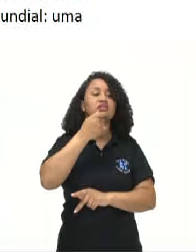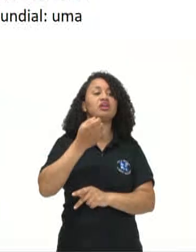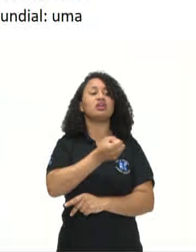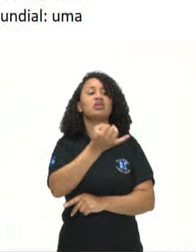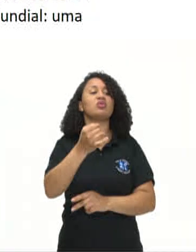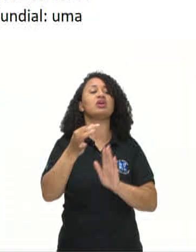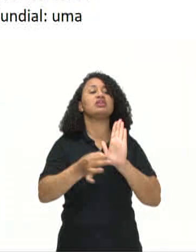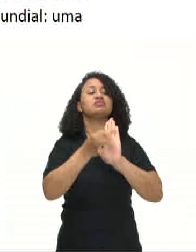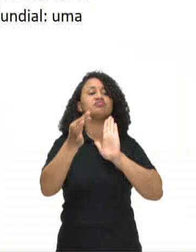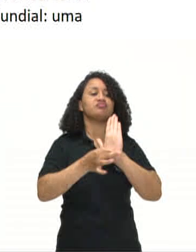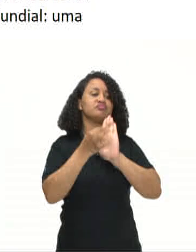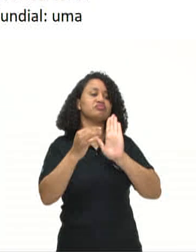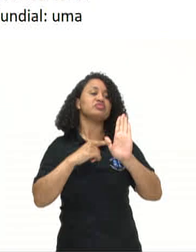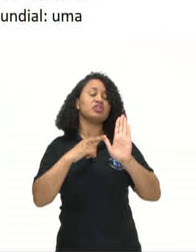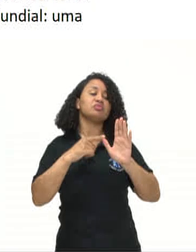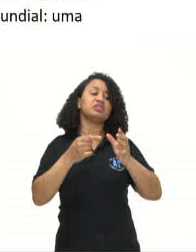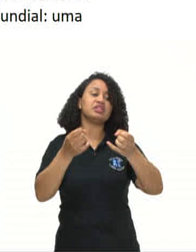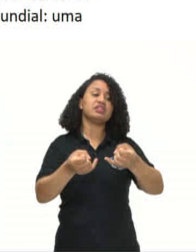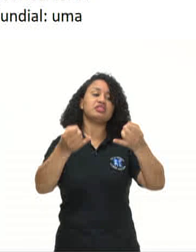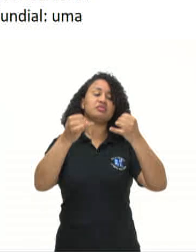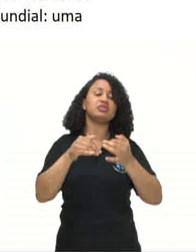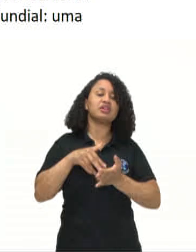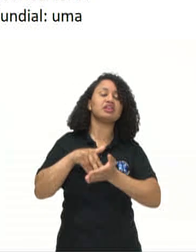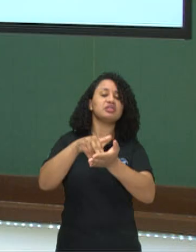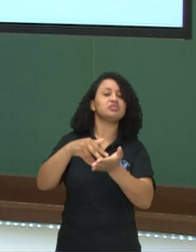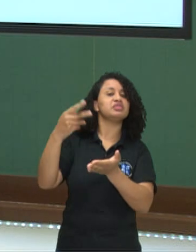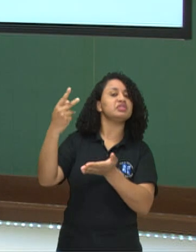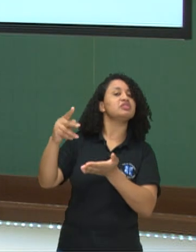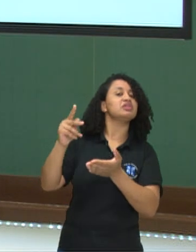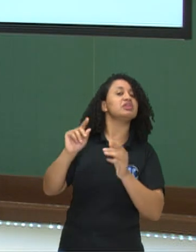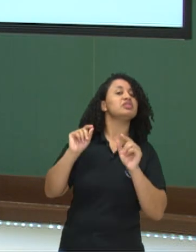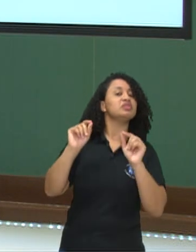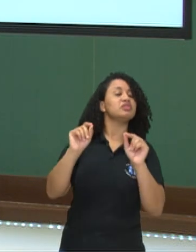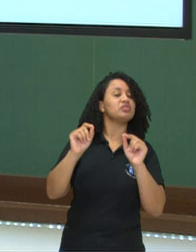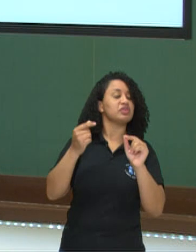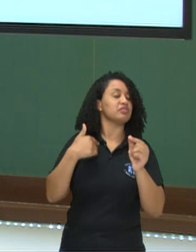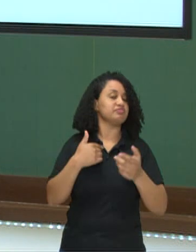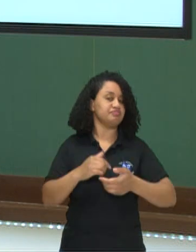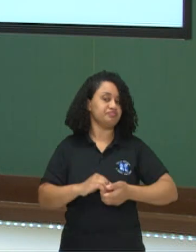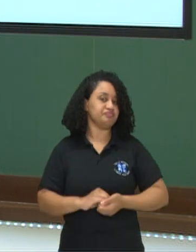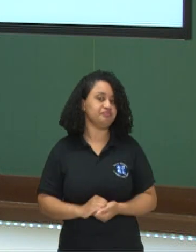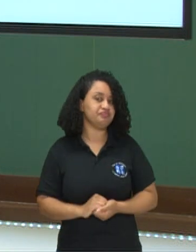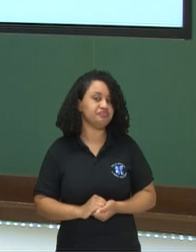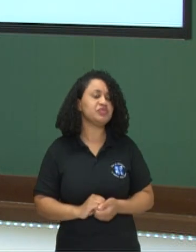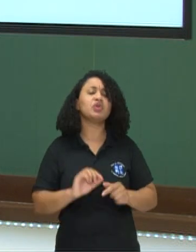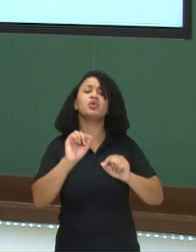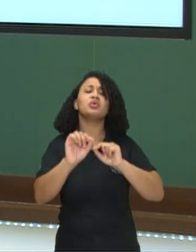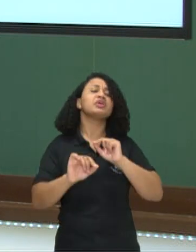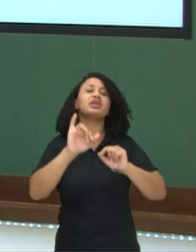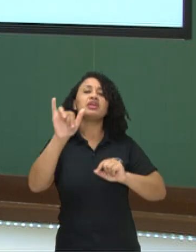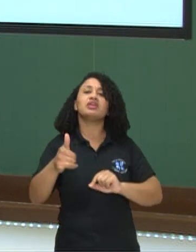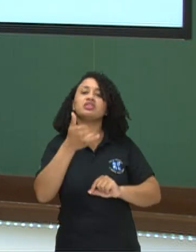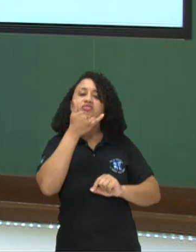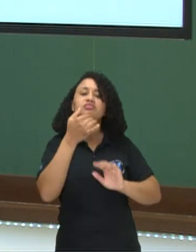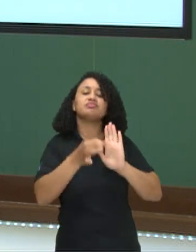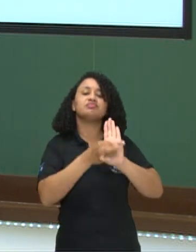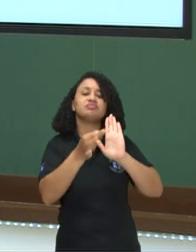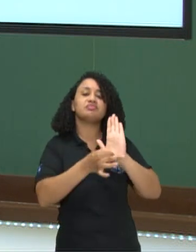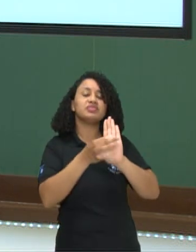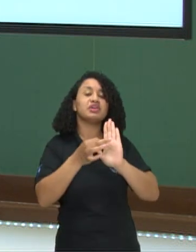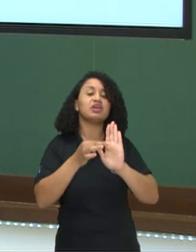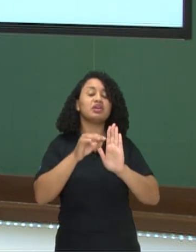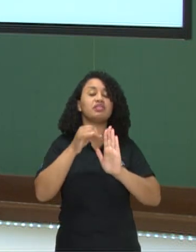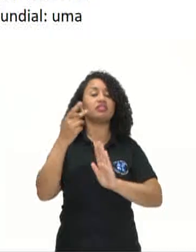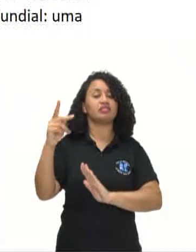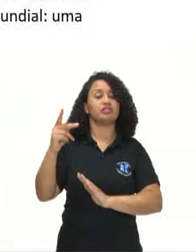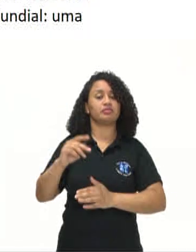os argumentos poderiam justificar a posição do Churchill que ele coloca nesse texto? O que se poderia justificar dos argumentos